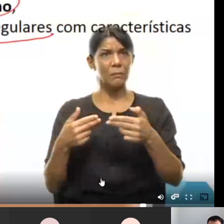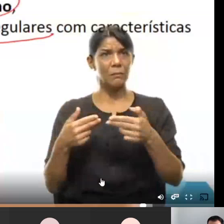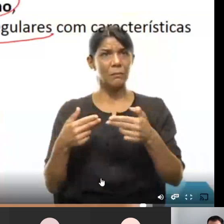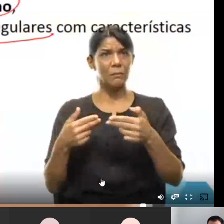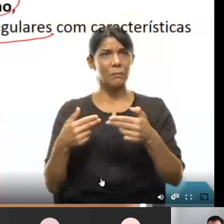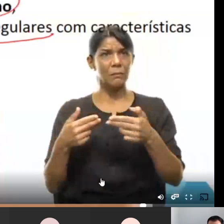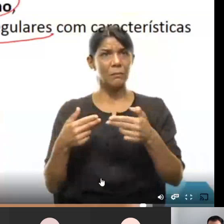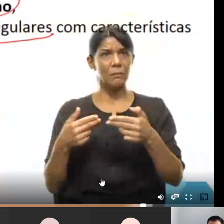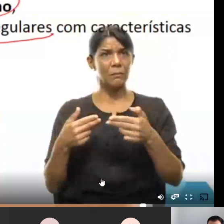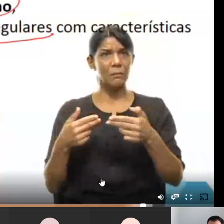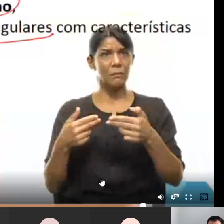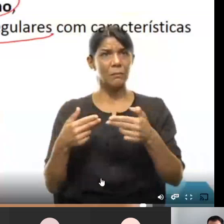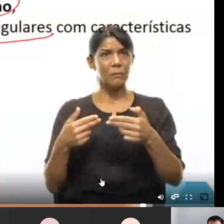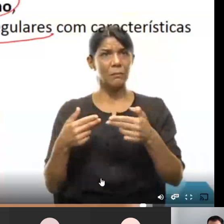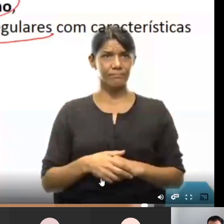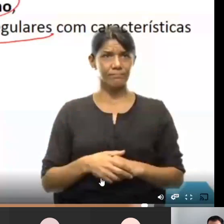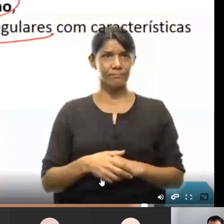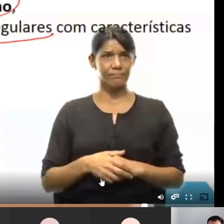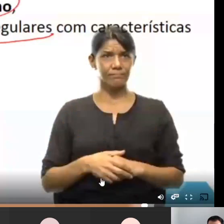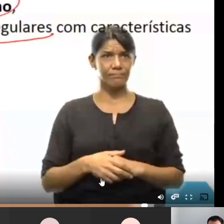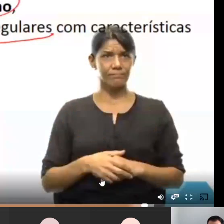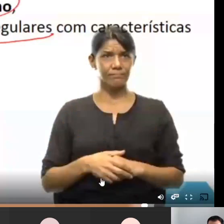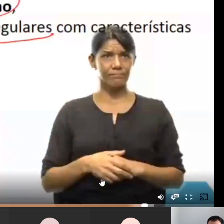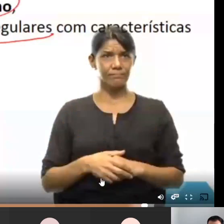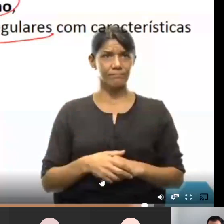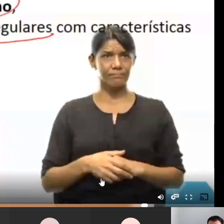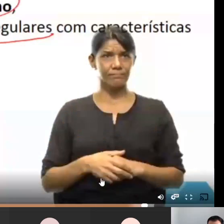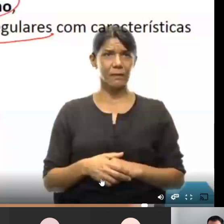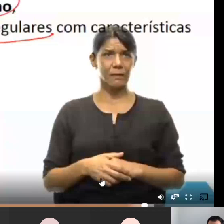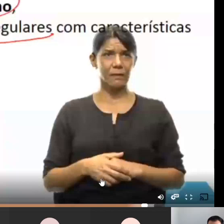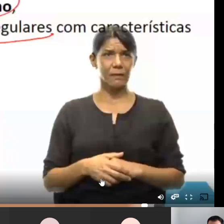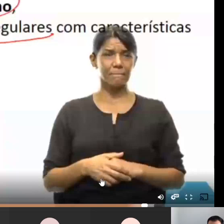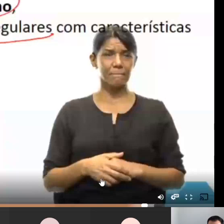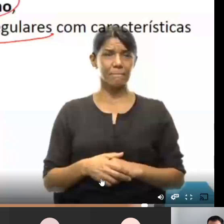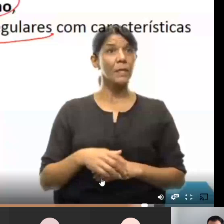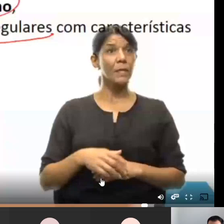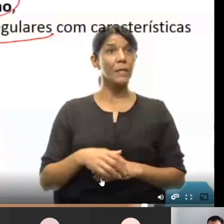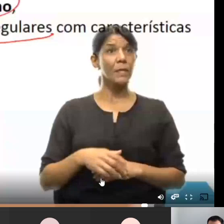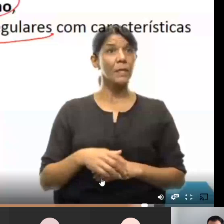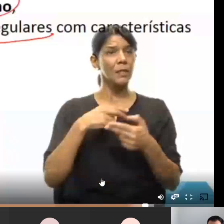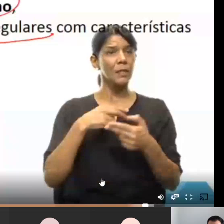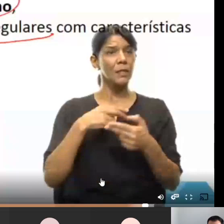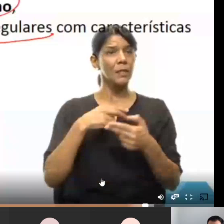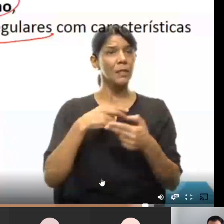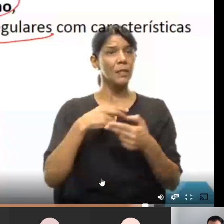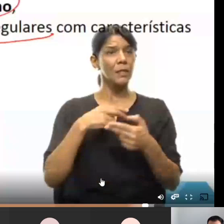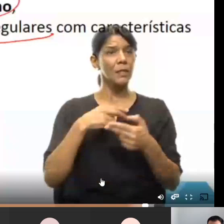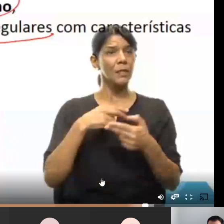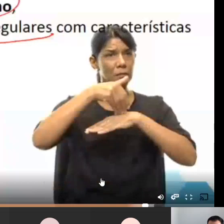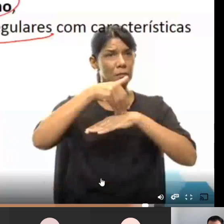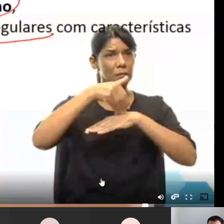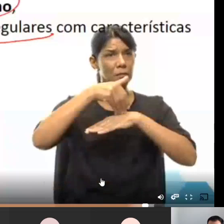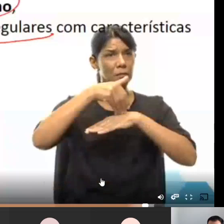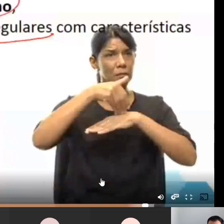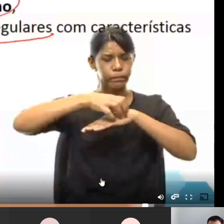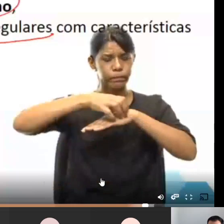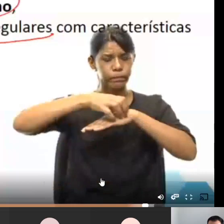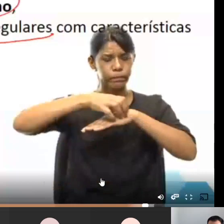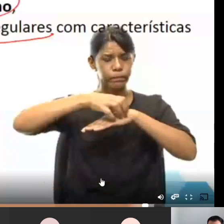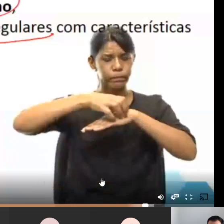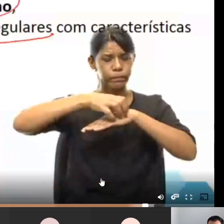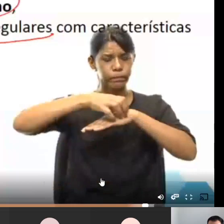uma cicatriz aumentada, né? Temos aí uma lesão em forma de cicatriz,